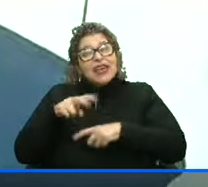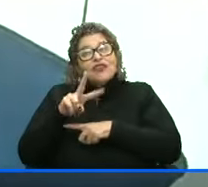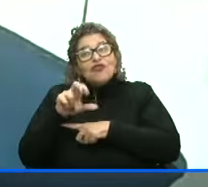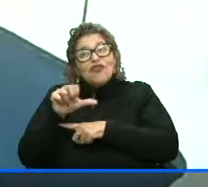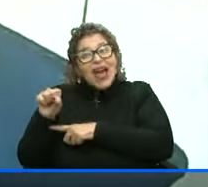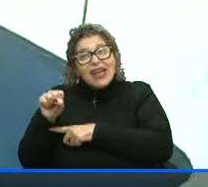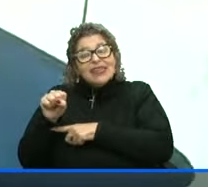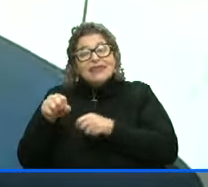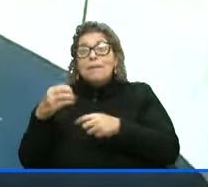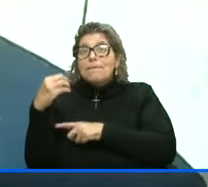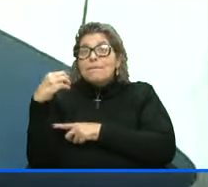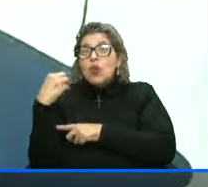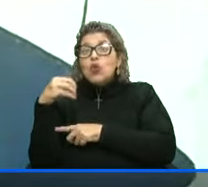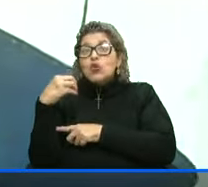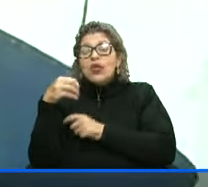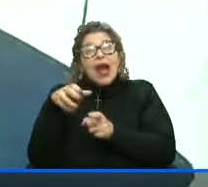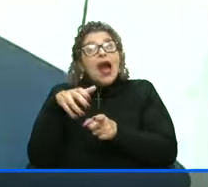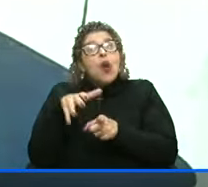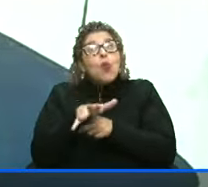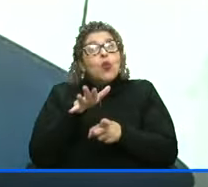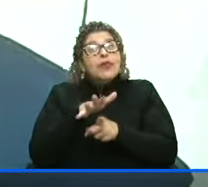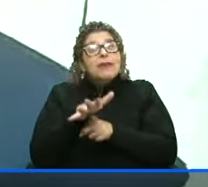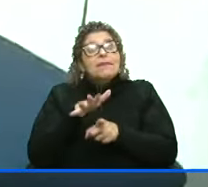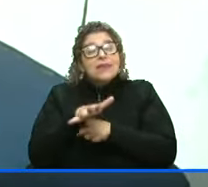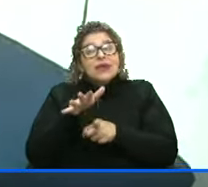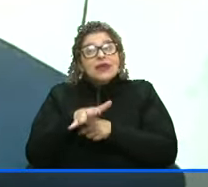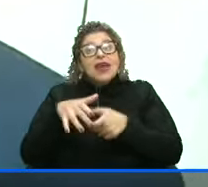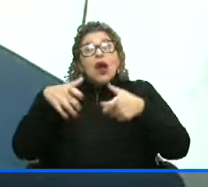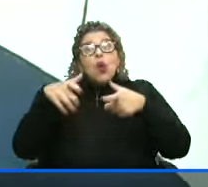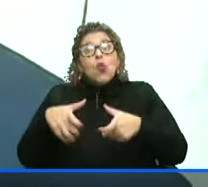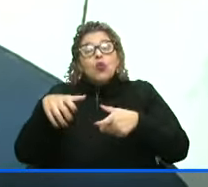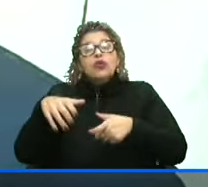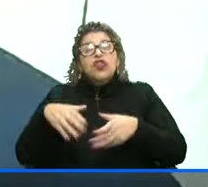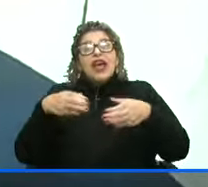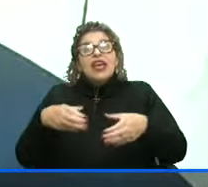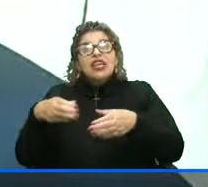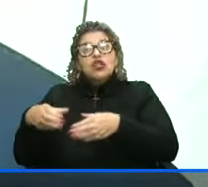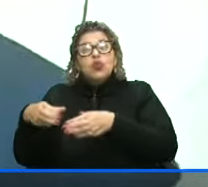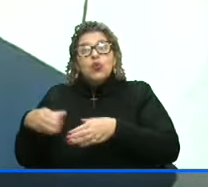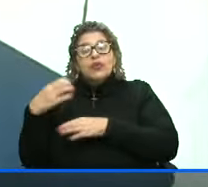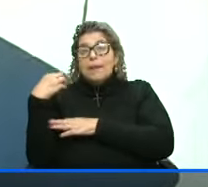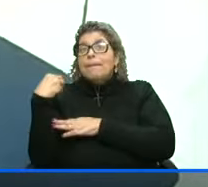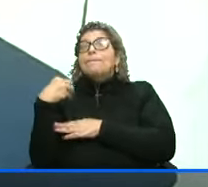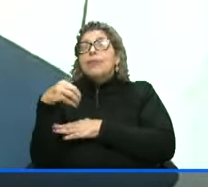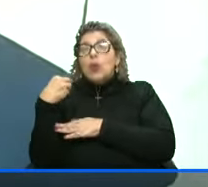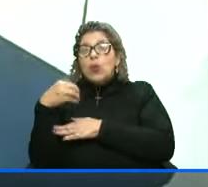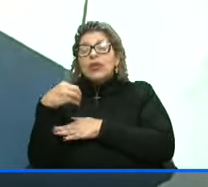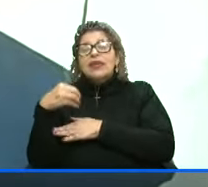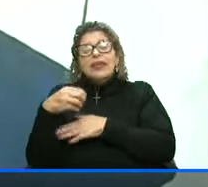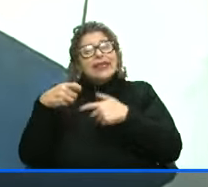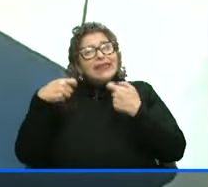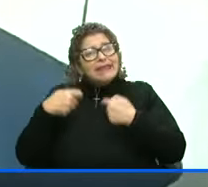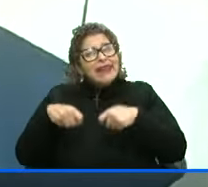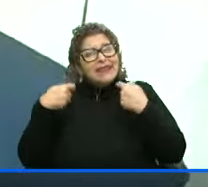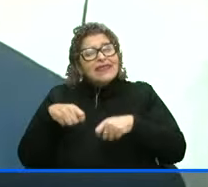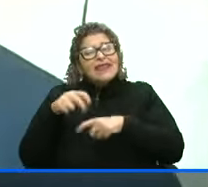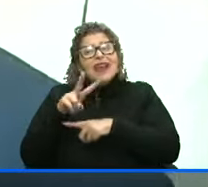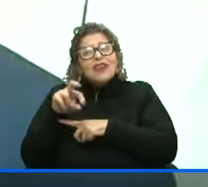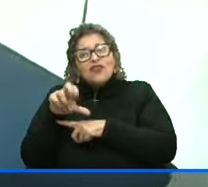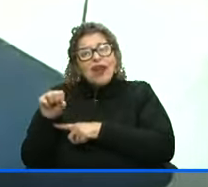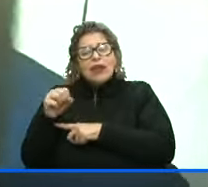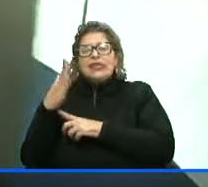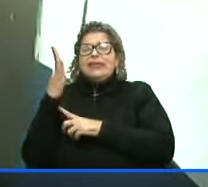Porto Alegre? Qual é a demanda de vagas e qual é as regiões em Porto Alegre que tem mais necessidade de vaga?